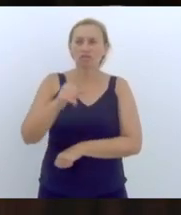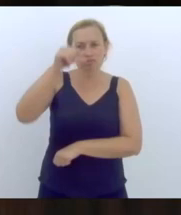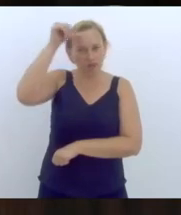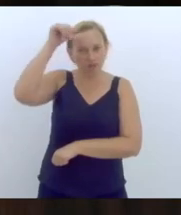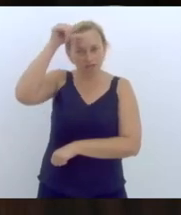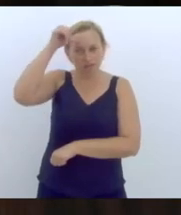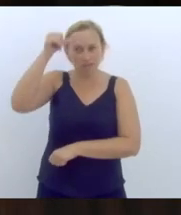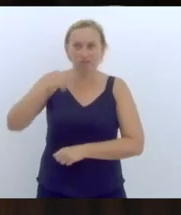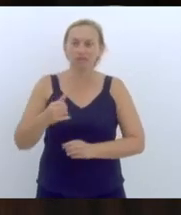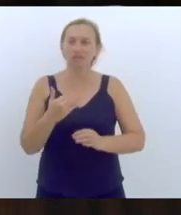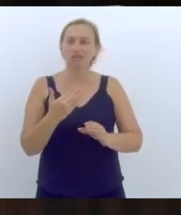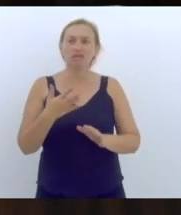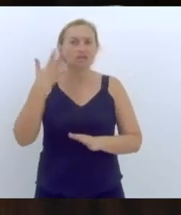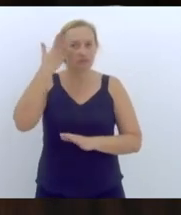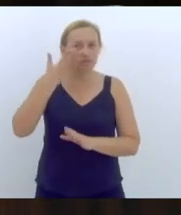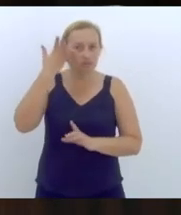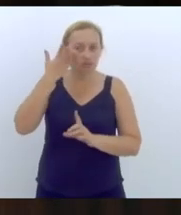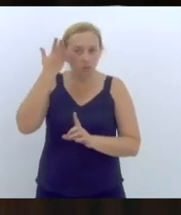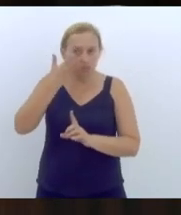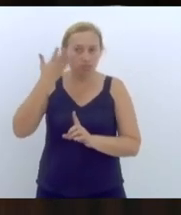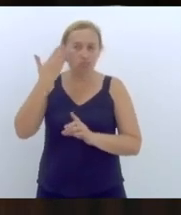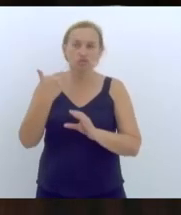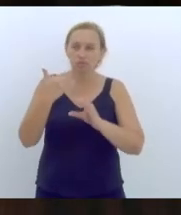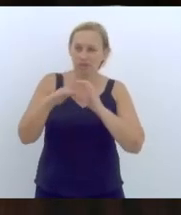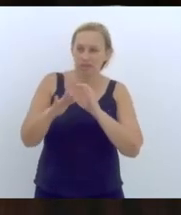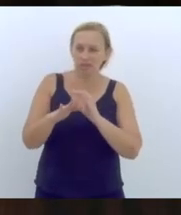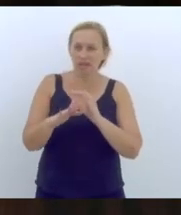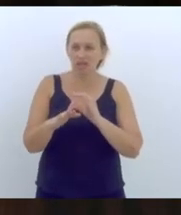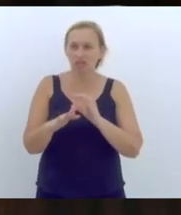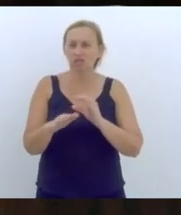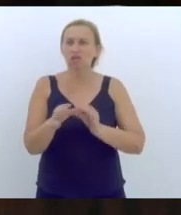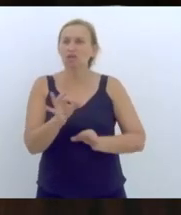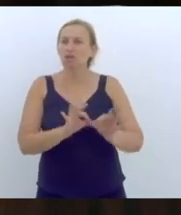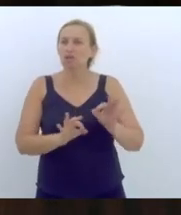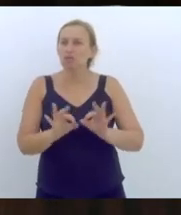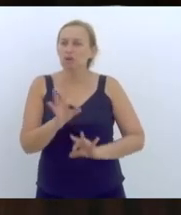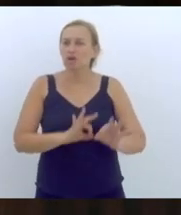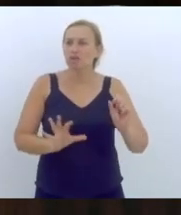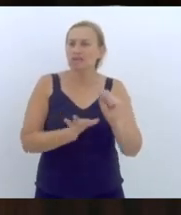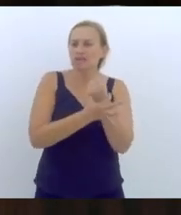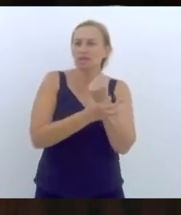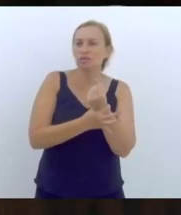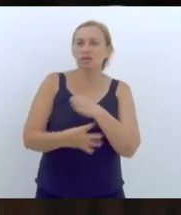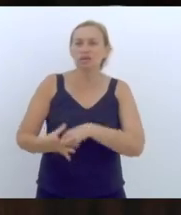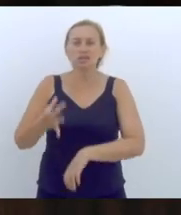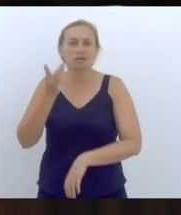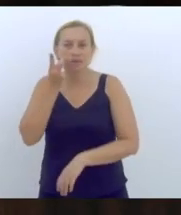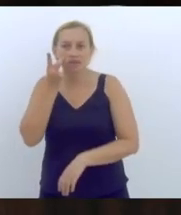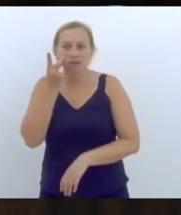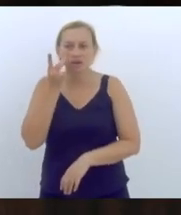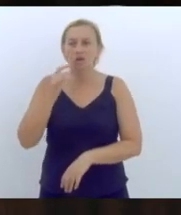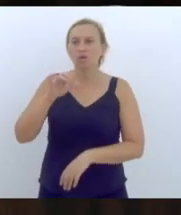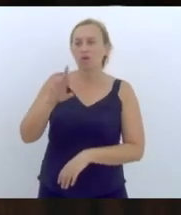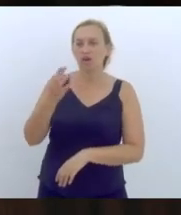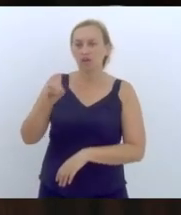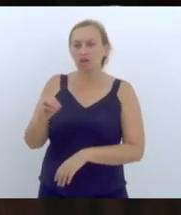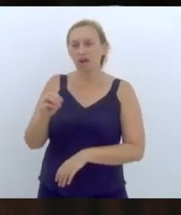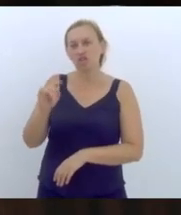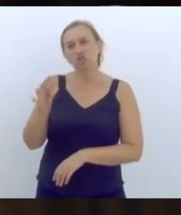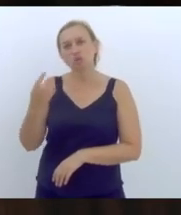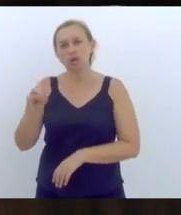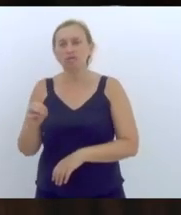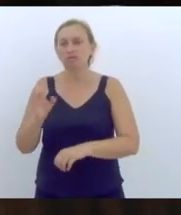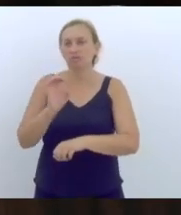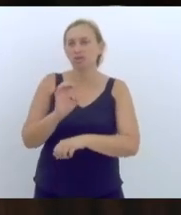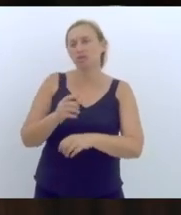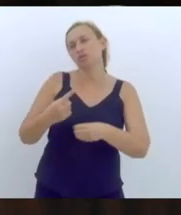Castro, o envio de mensagem dispondo sobre a implementação do programa Segurança Presente para atender ao bairro Riachuelo, no município do Rio de Janeiro.